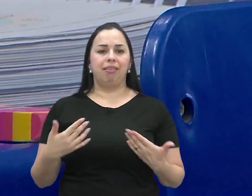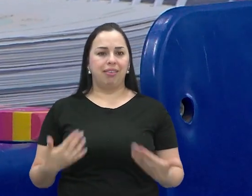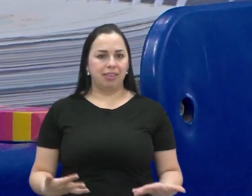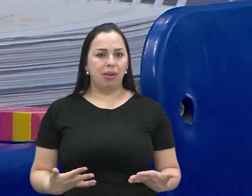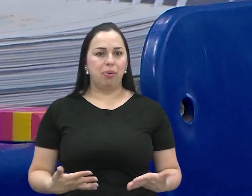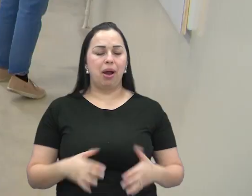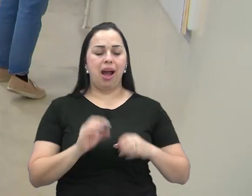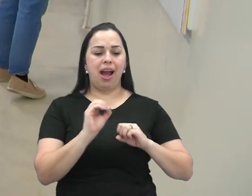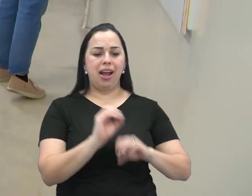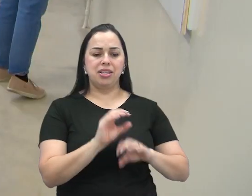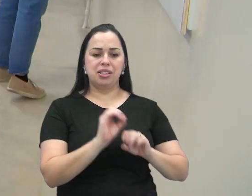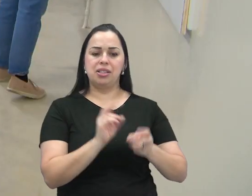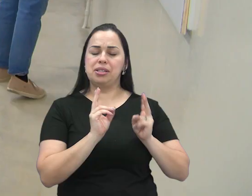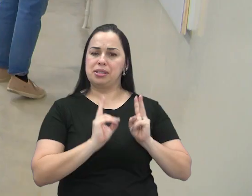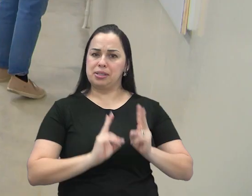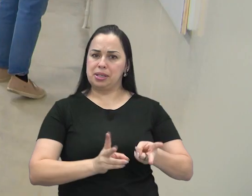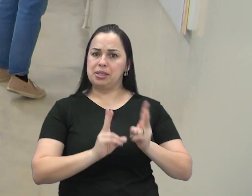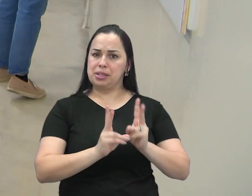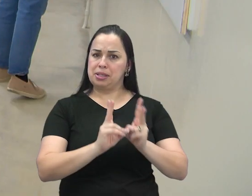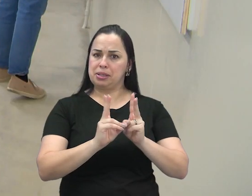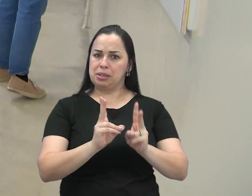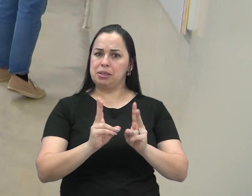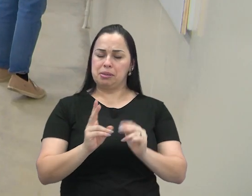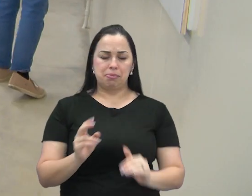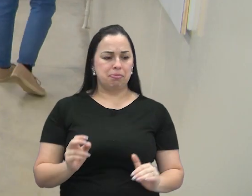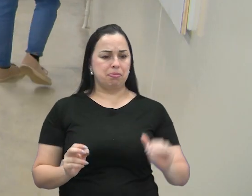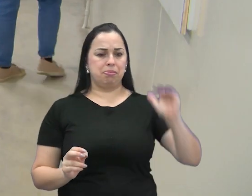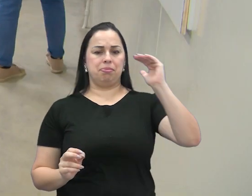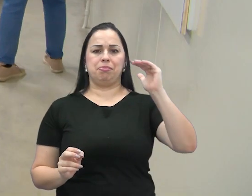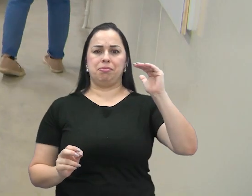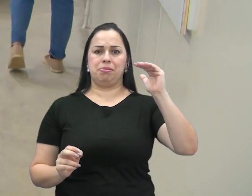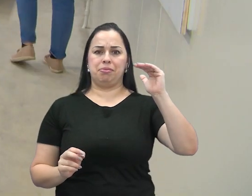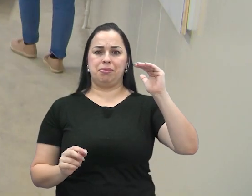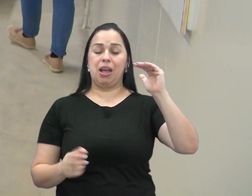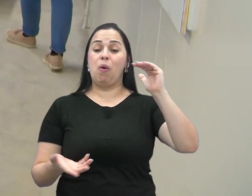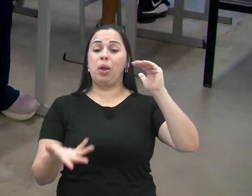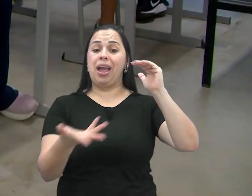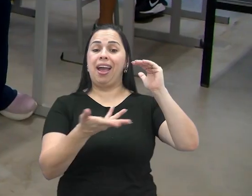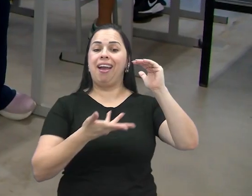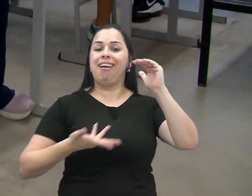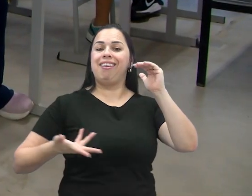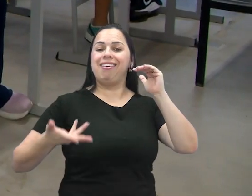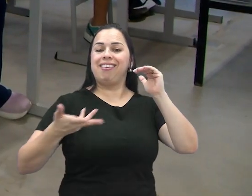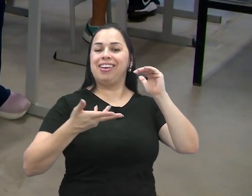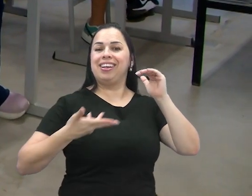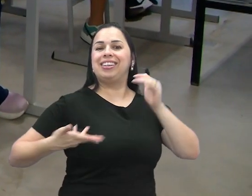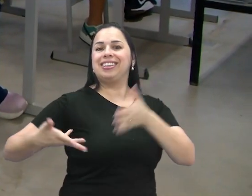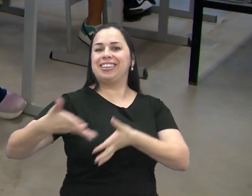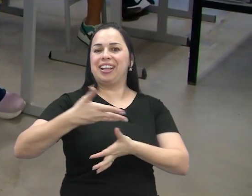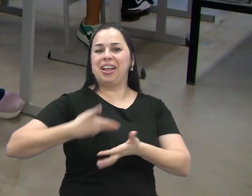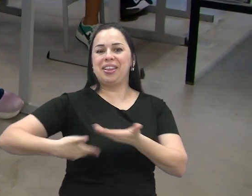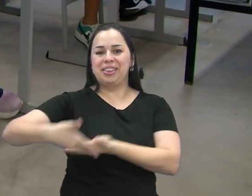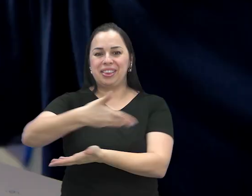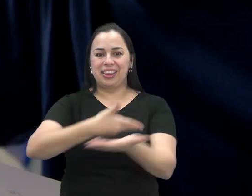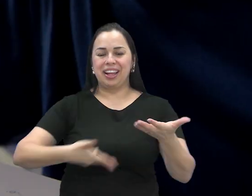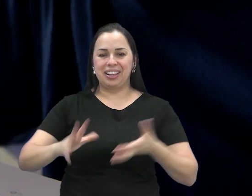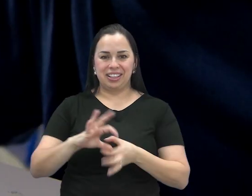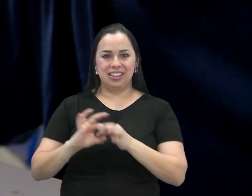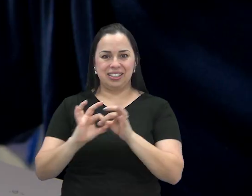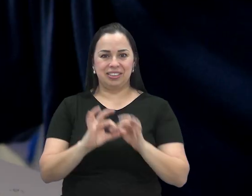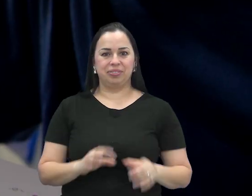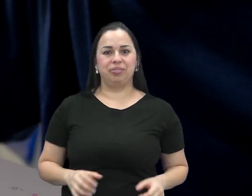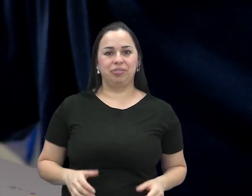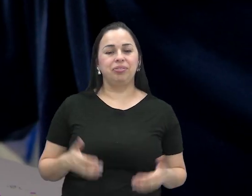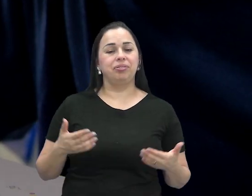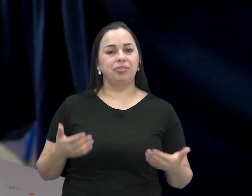maneira correta. Ainda assim, a educação continua sendo, acima de tudo, sobre a conexão humana. E